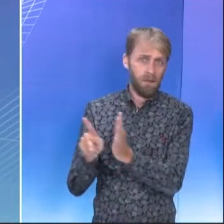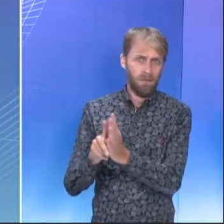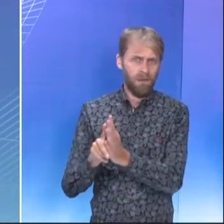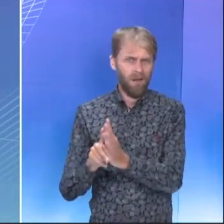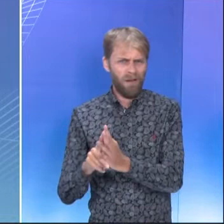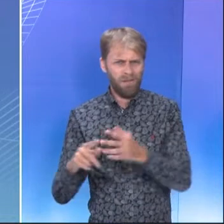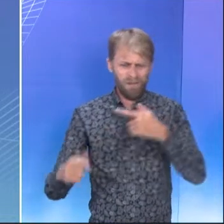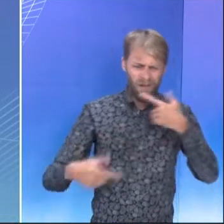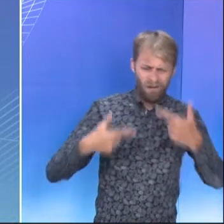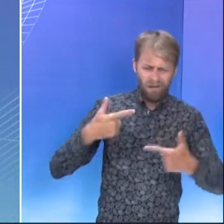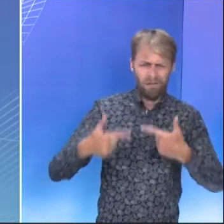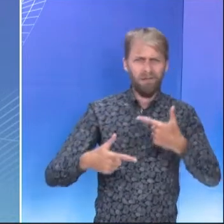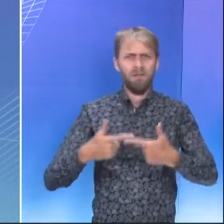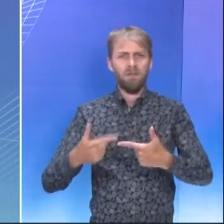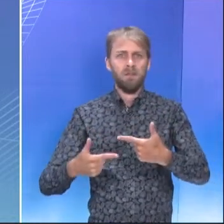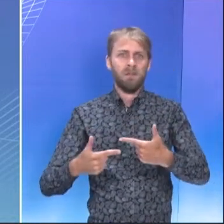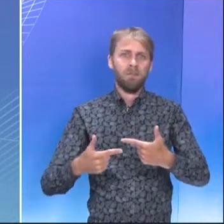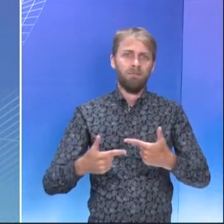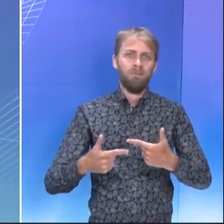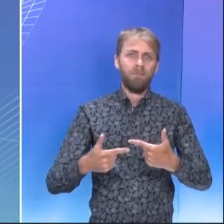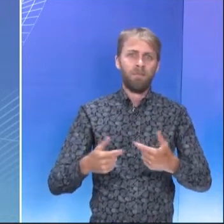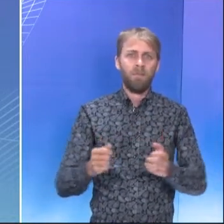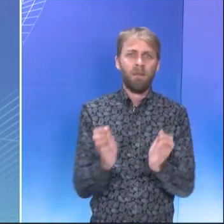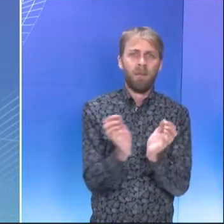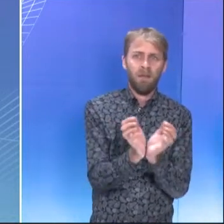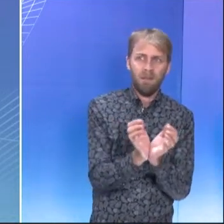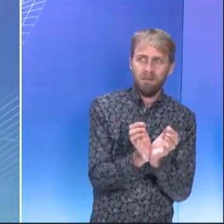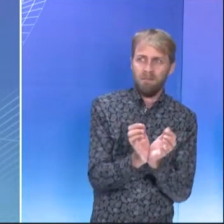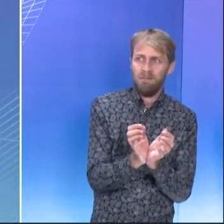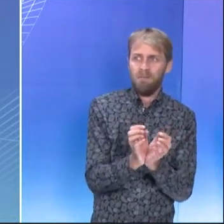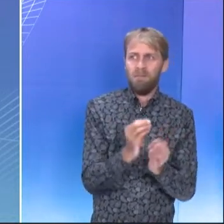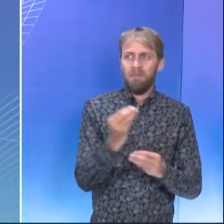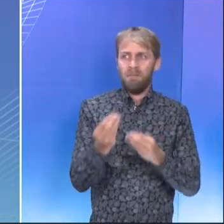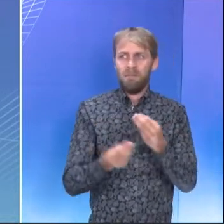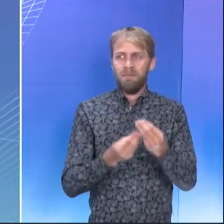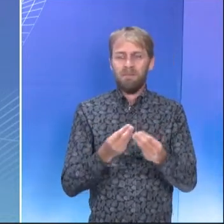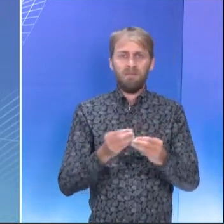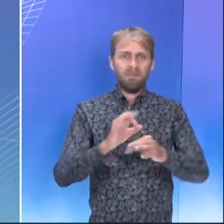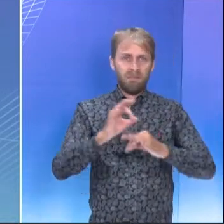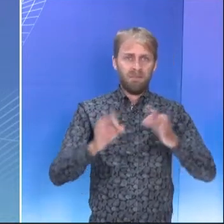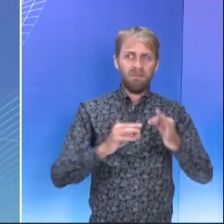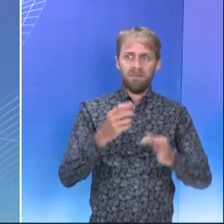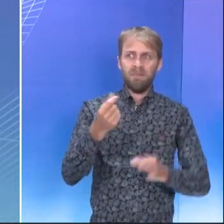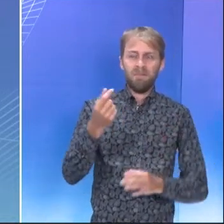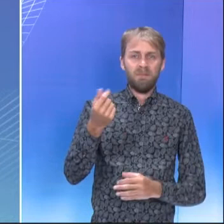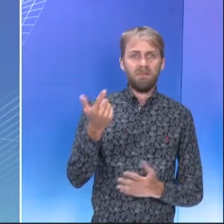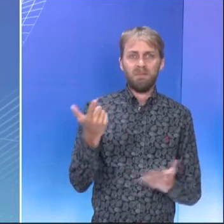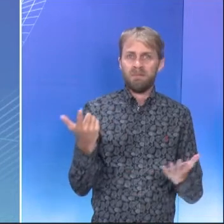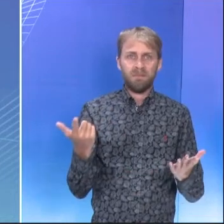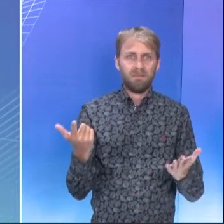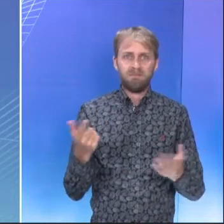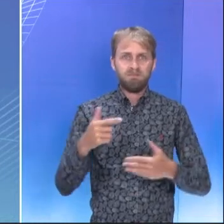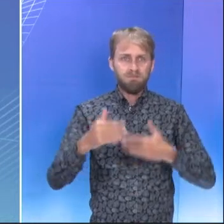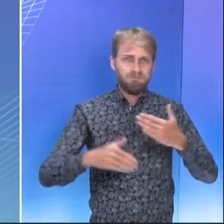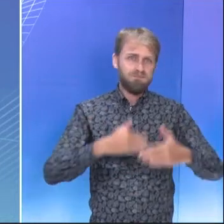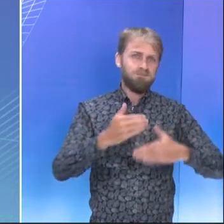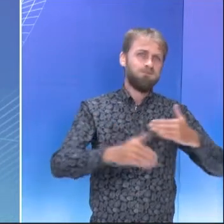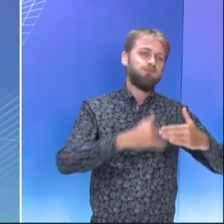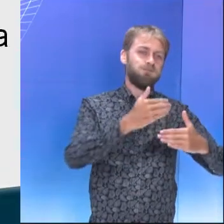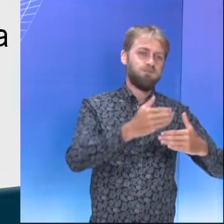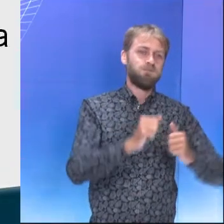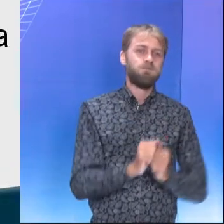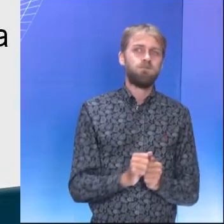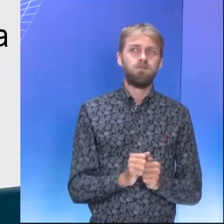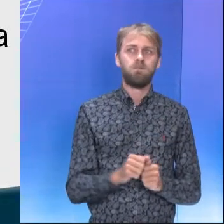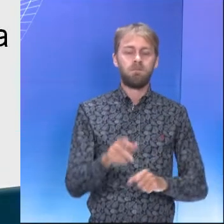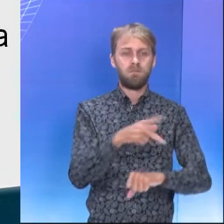camponeses, a burguesia também querendo centralizar a questão da economia. E aí, ao longo desse tempo, os estados